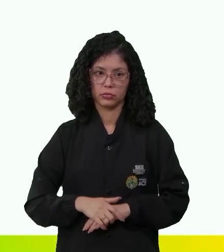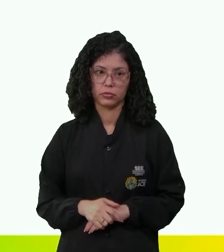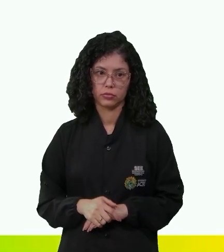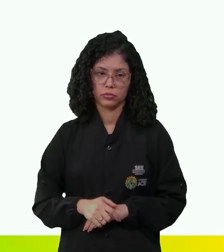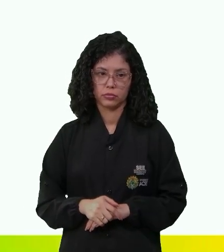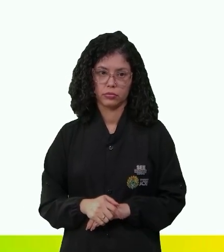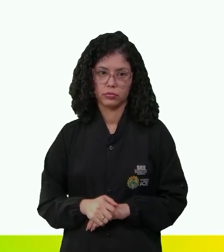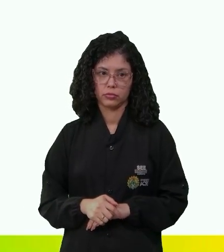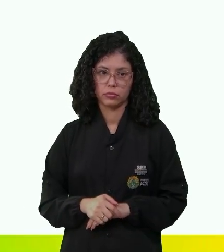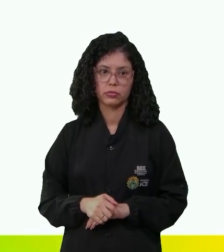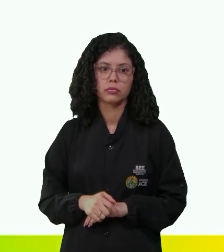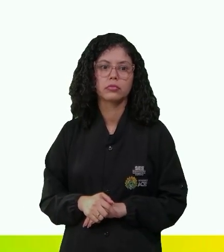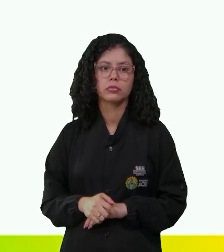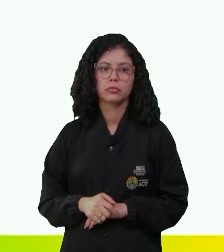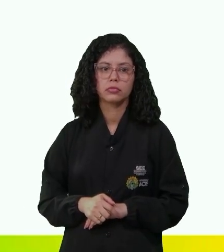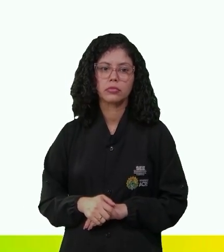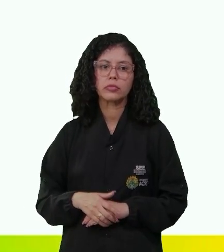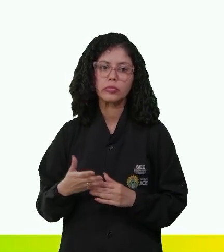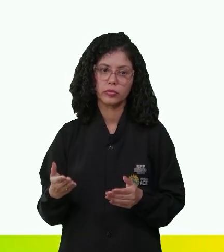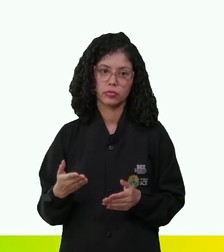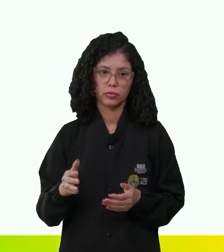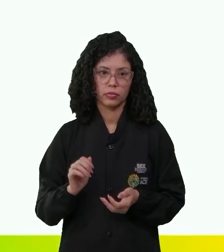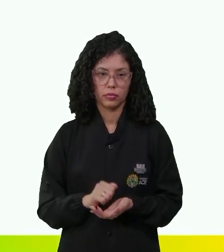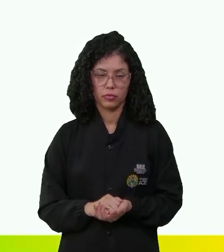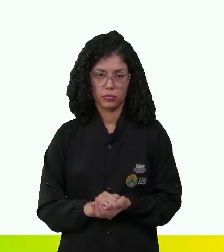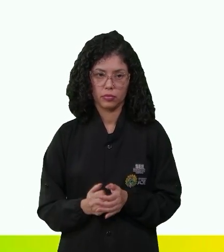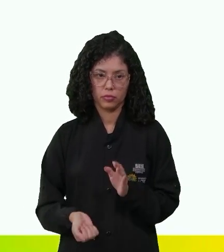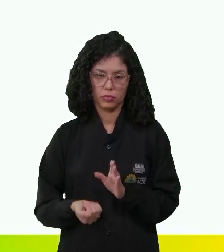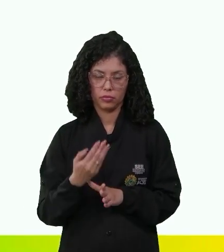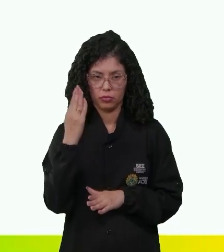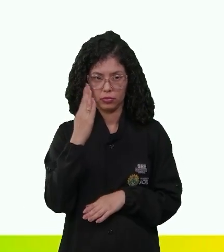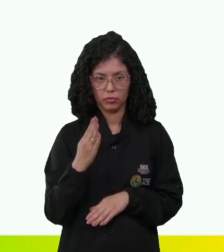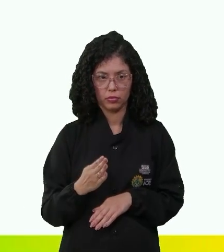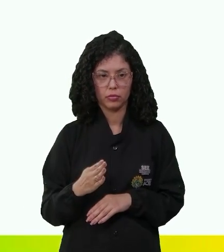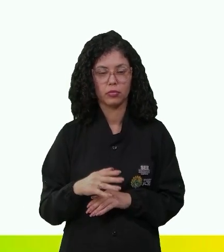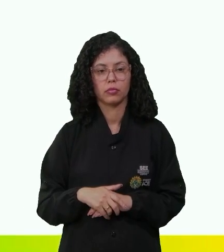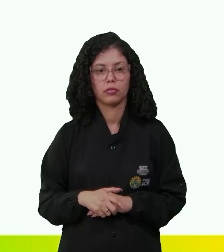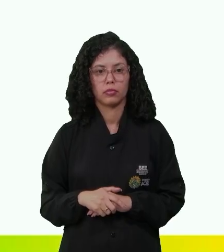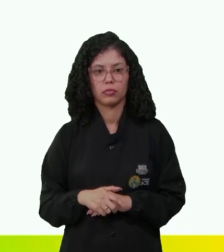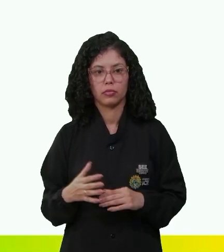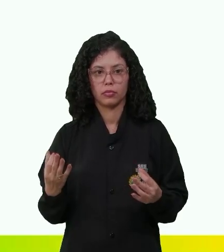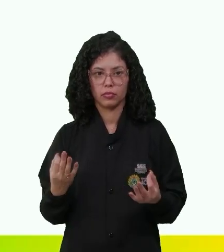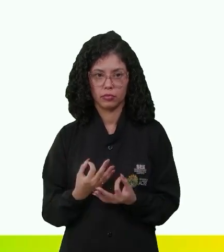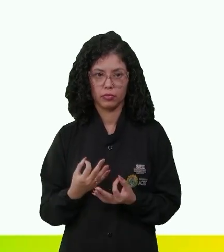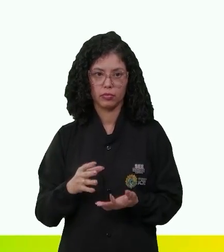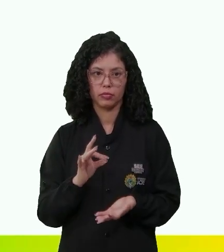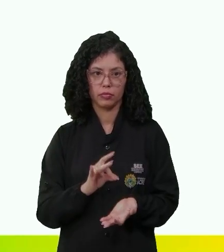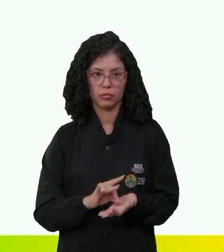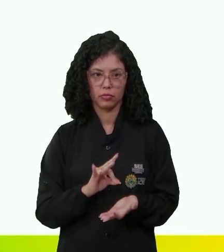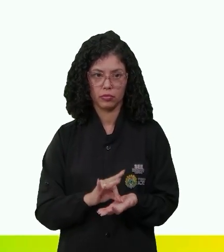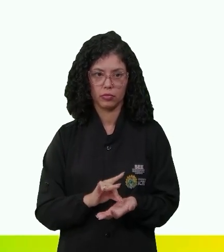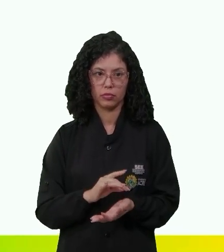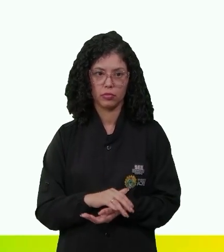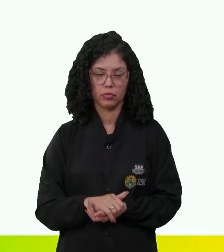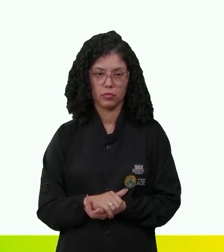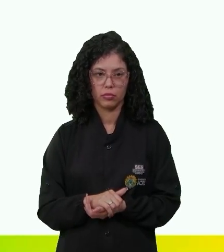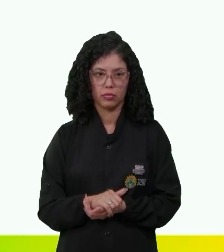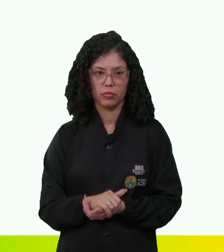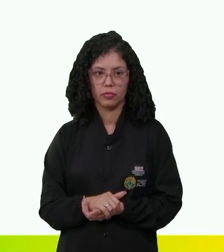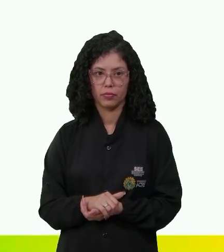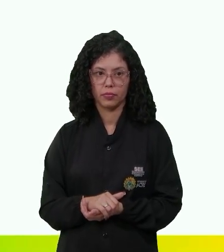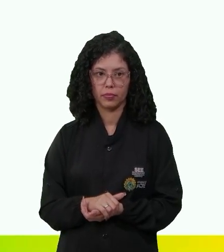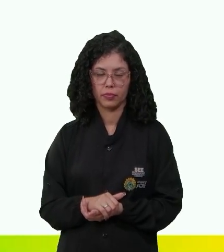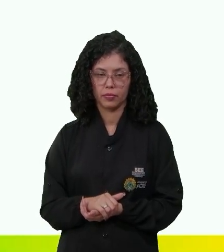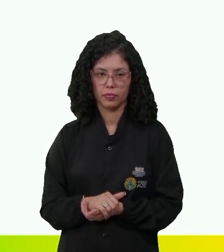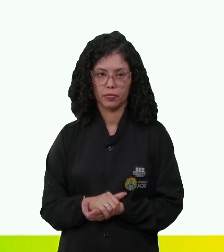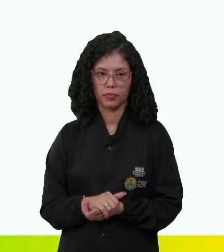Estado do Brasil, enquanto nação, enquanto Estado brasileiro. Perfeito. Está correta